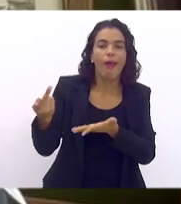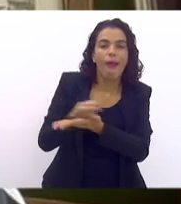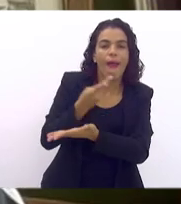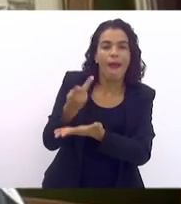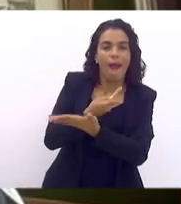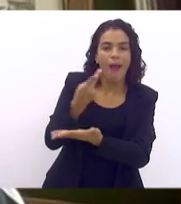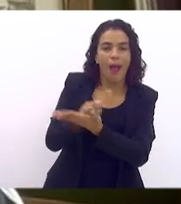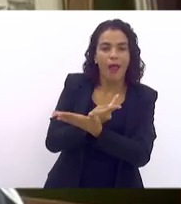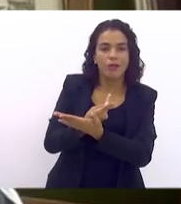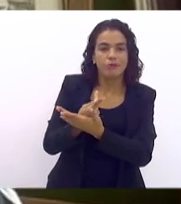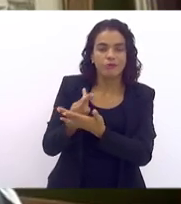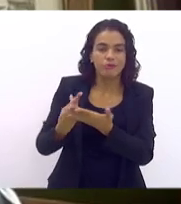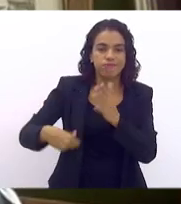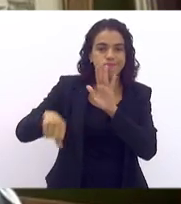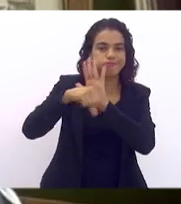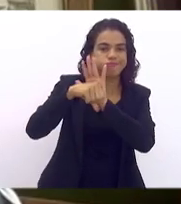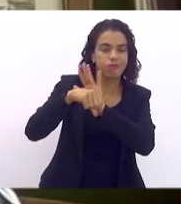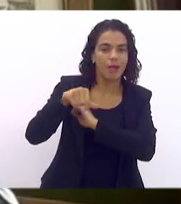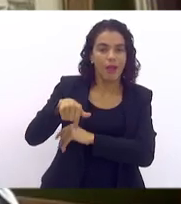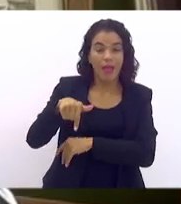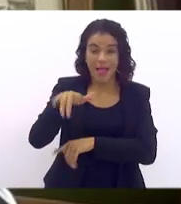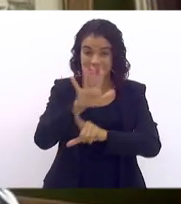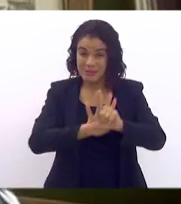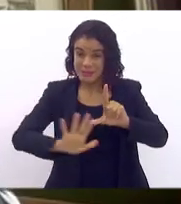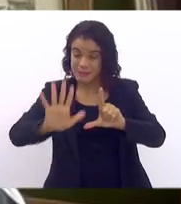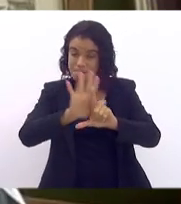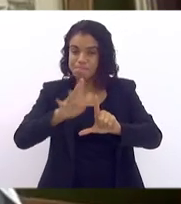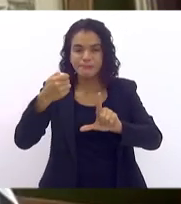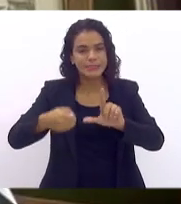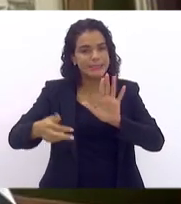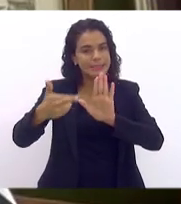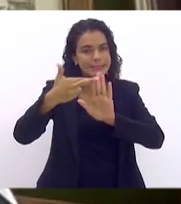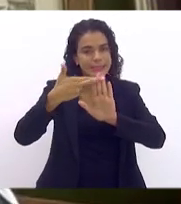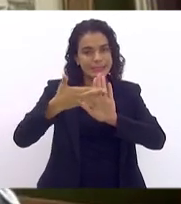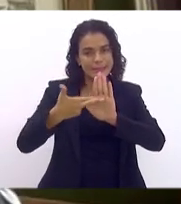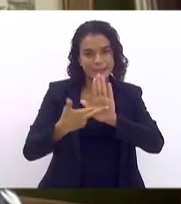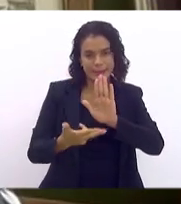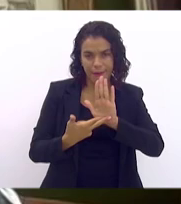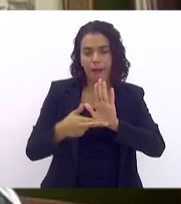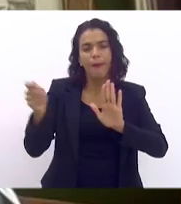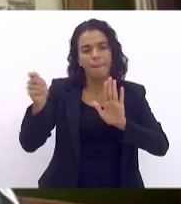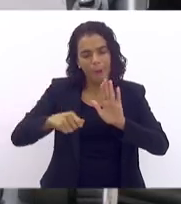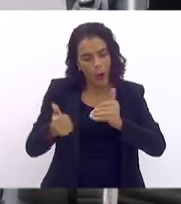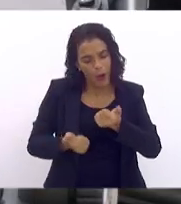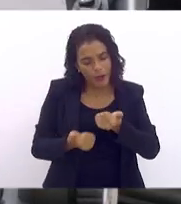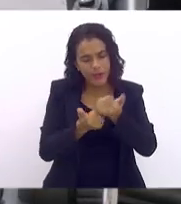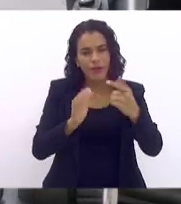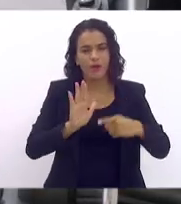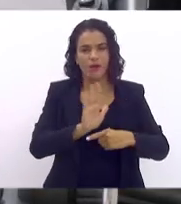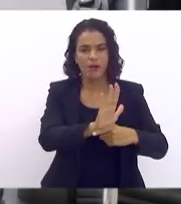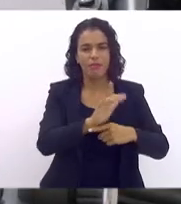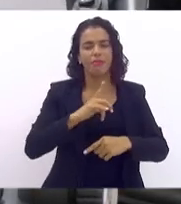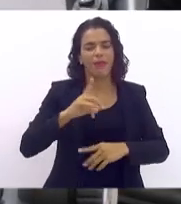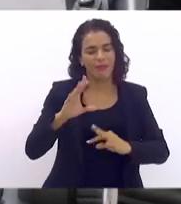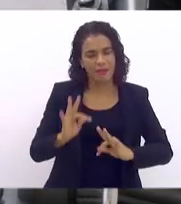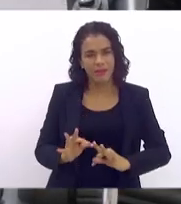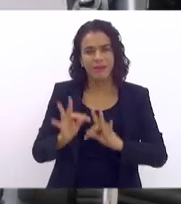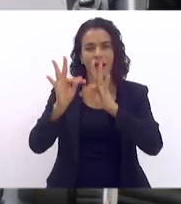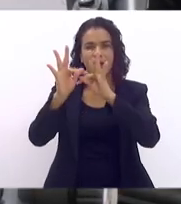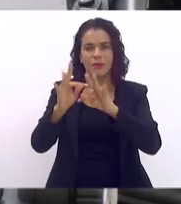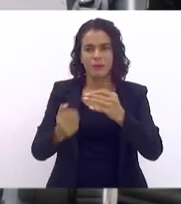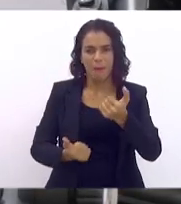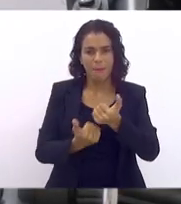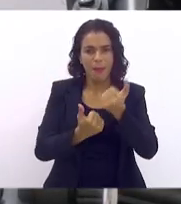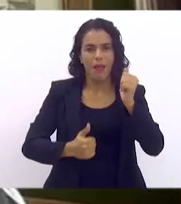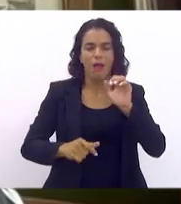mais do que na hora dessas plataformas serem reguladas. Elas podem contribuir, elas têm tecnologia suficiente para